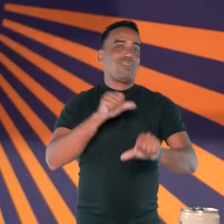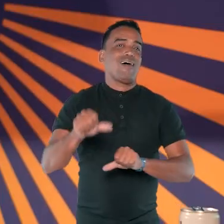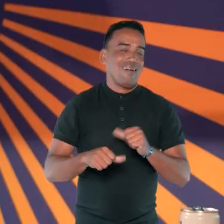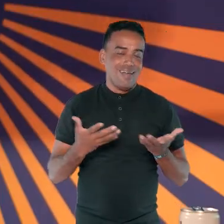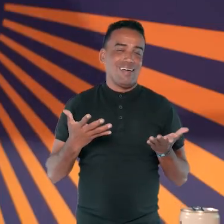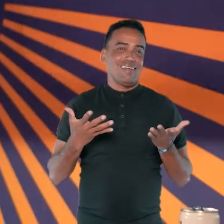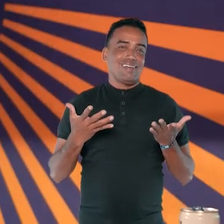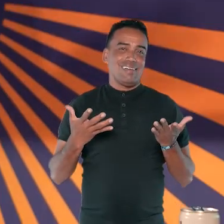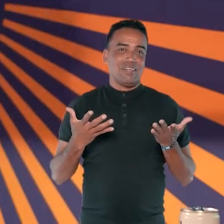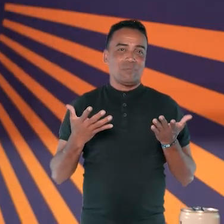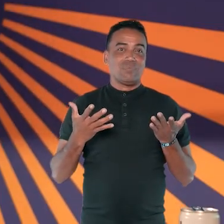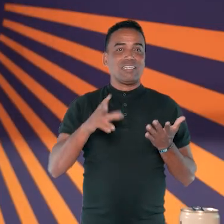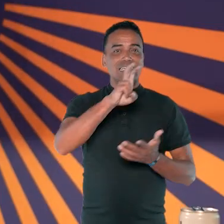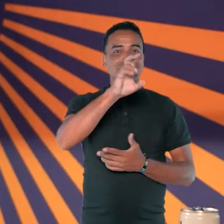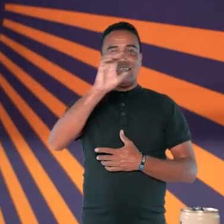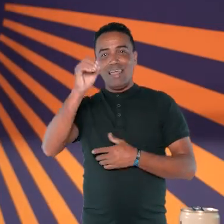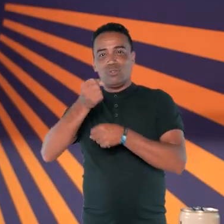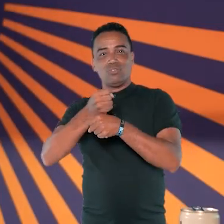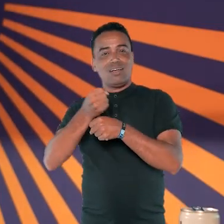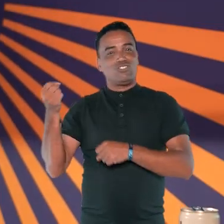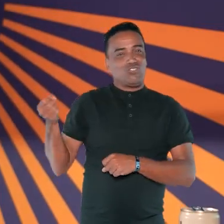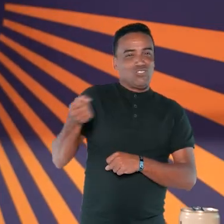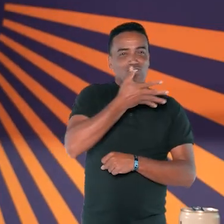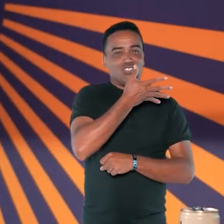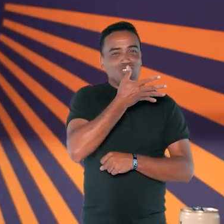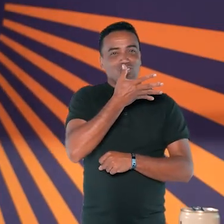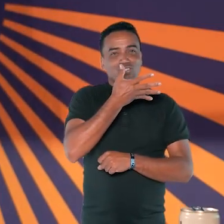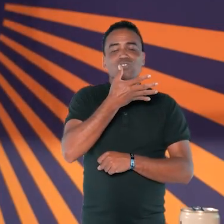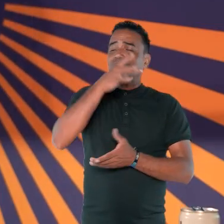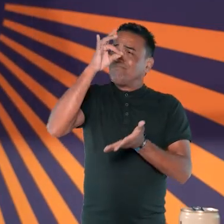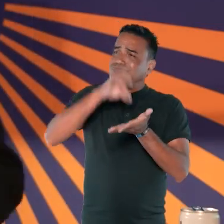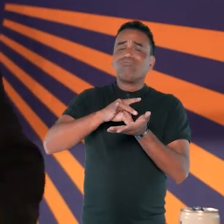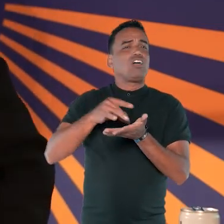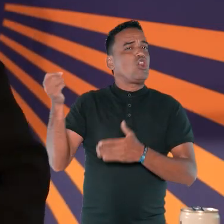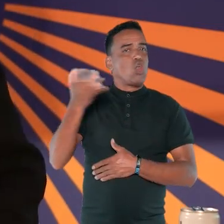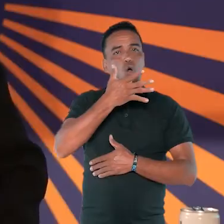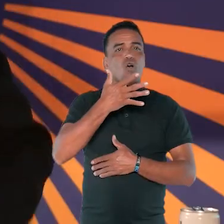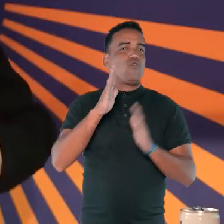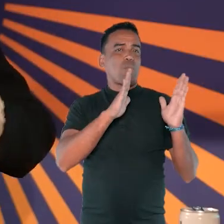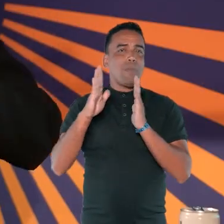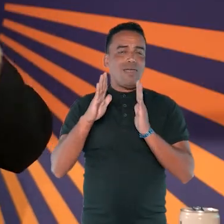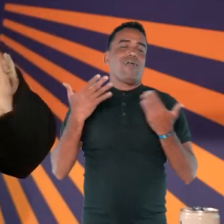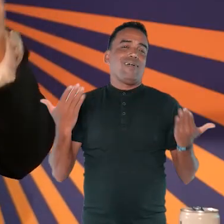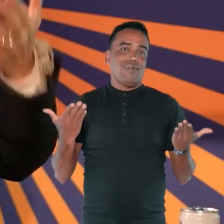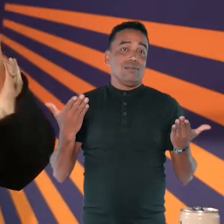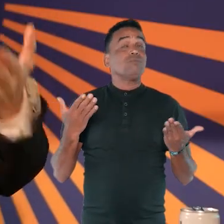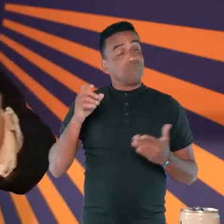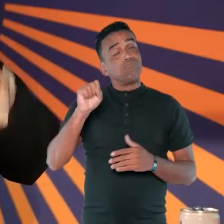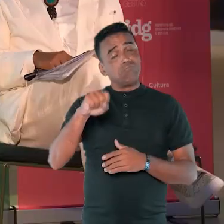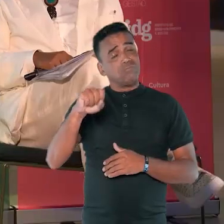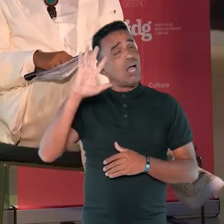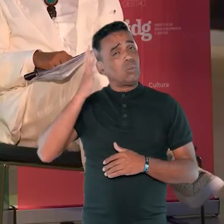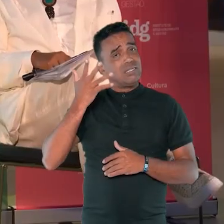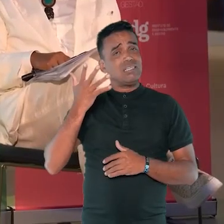500 anos, outros 500 mesmo que viriam. E vieram, claro, cada tempo